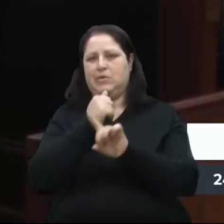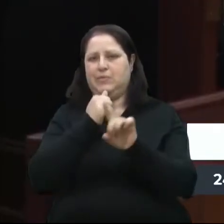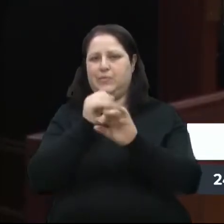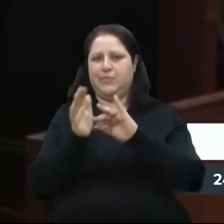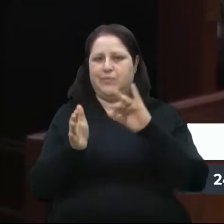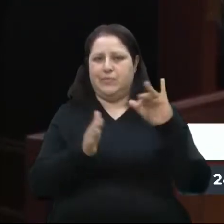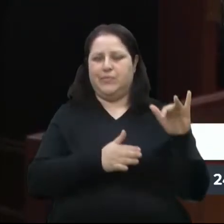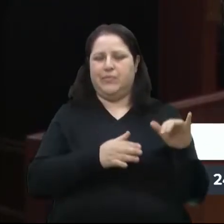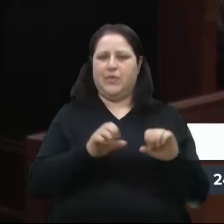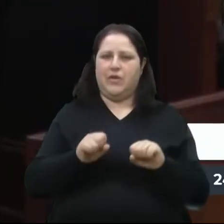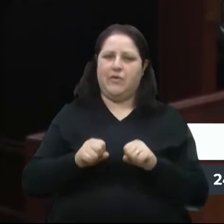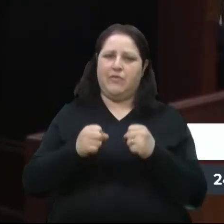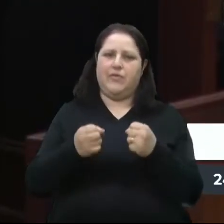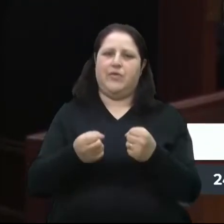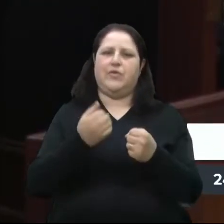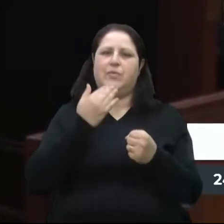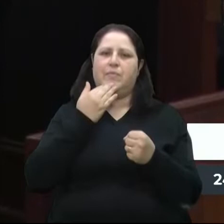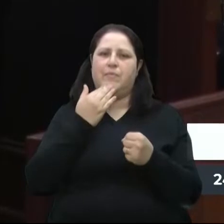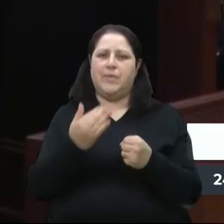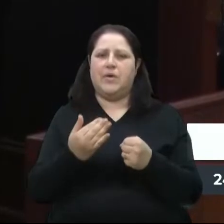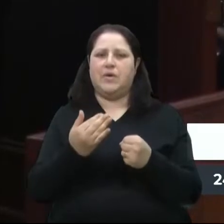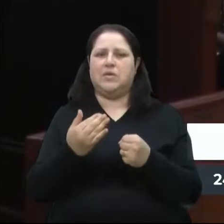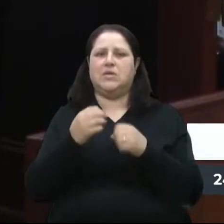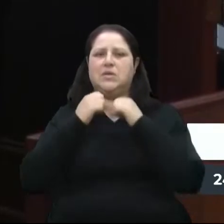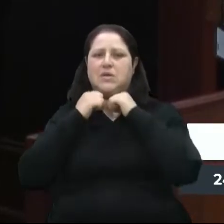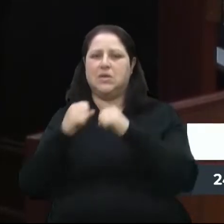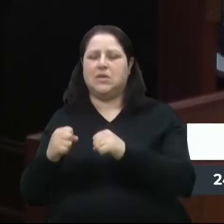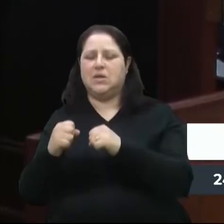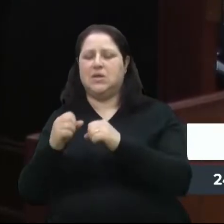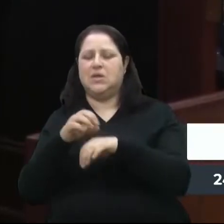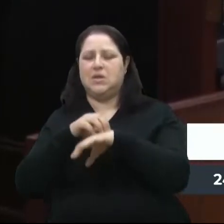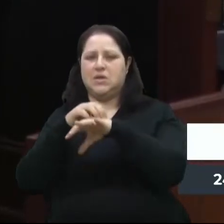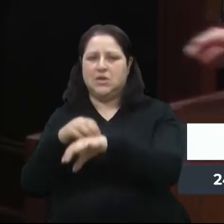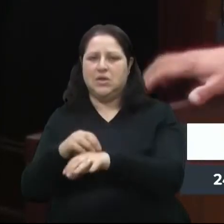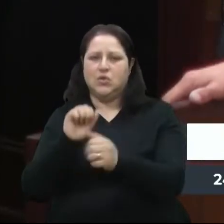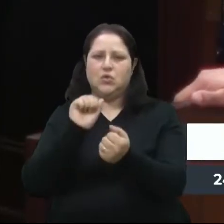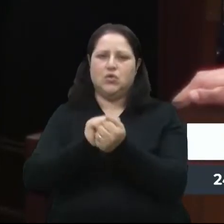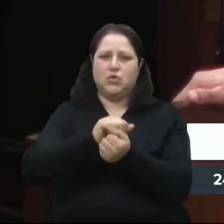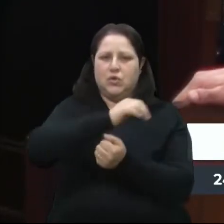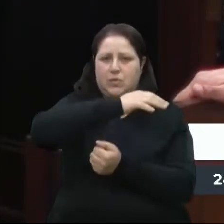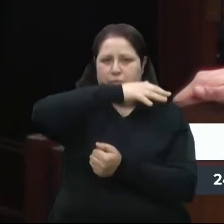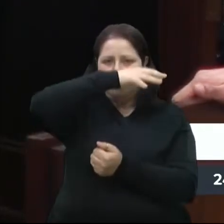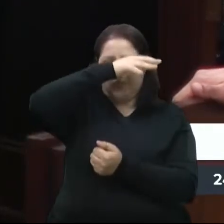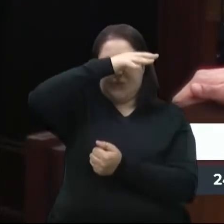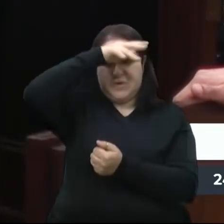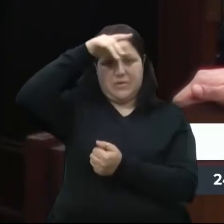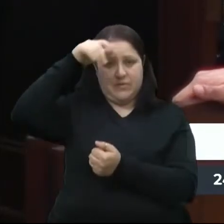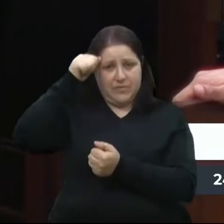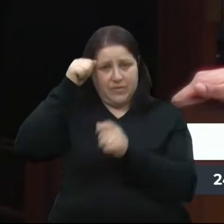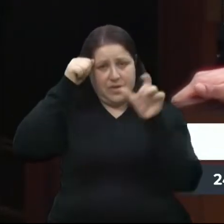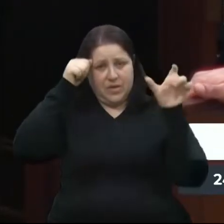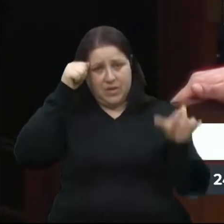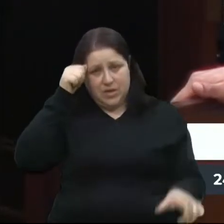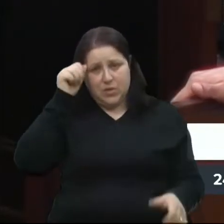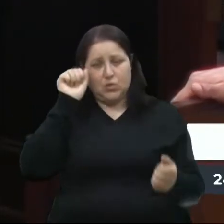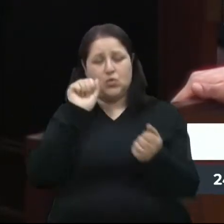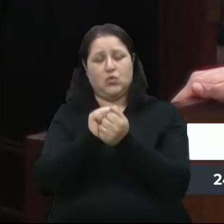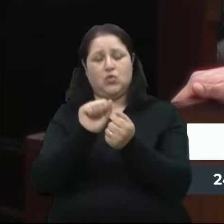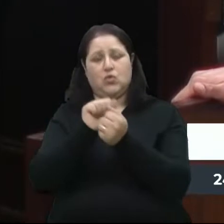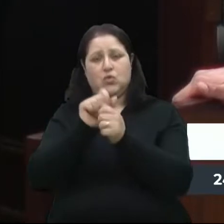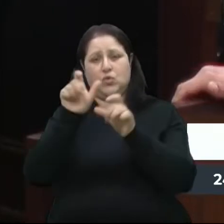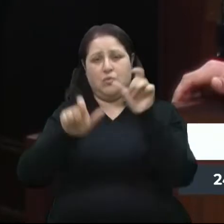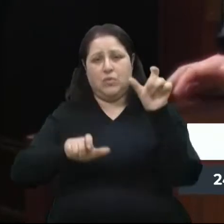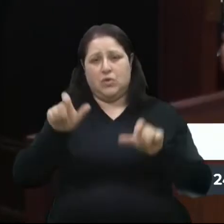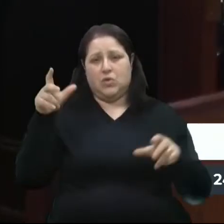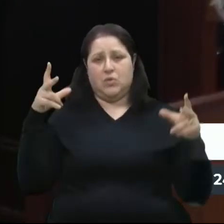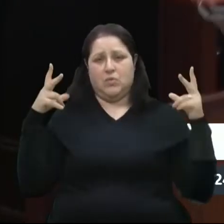prefeito se organize juntamente com a Secretaria de Trânsito e também aos vanzeiros de Caxias do Sul, que se for